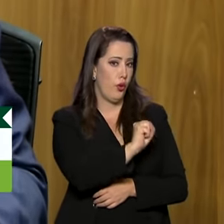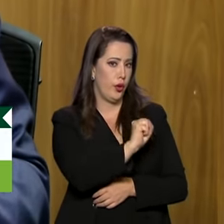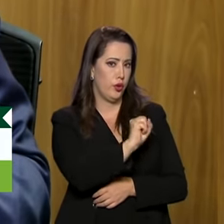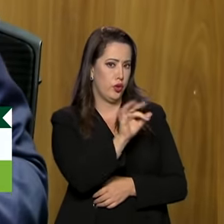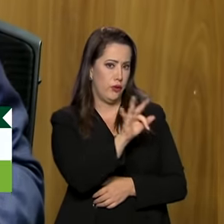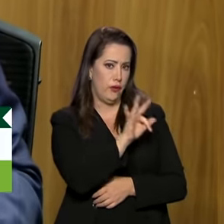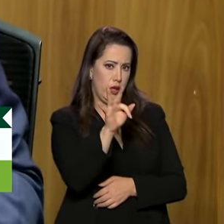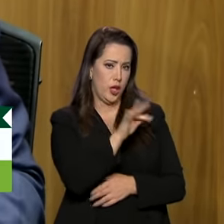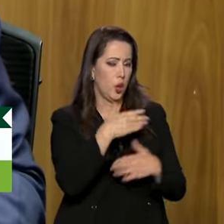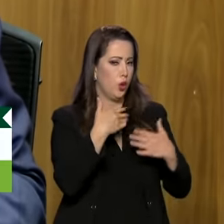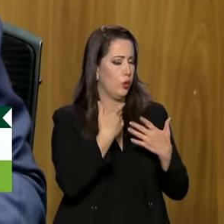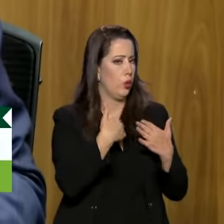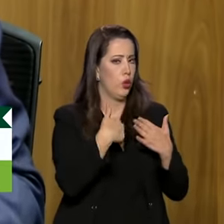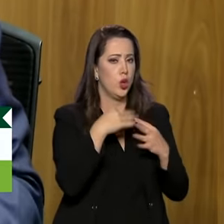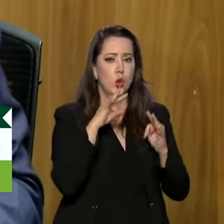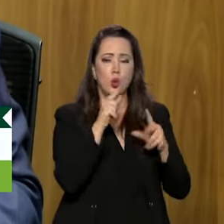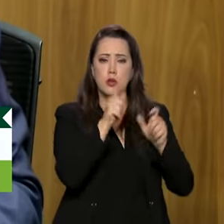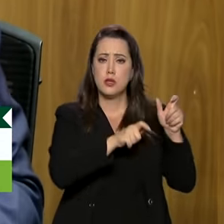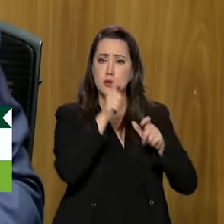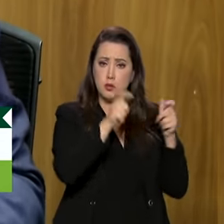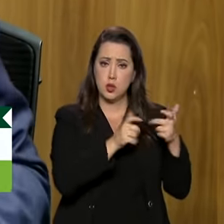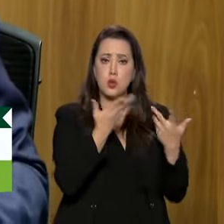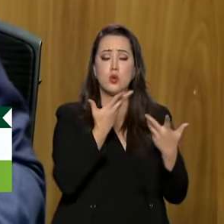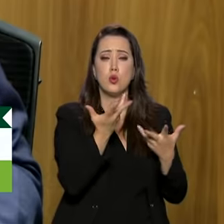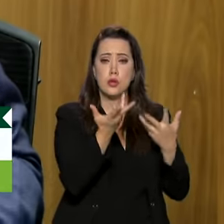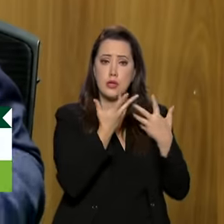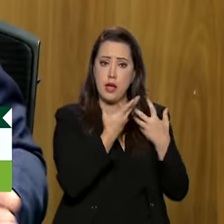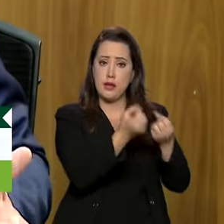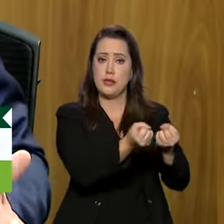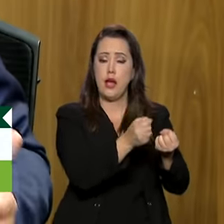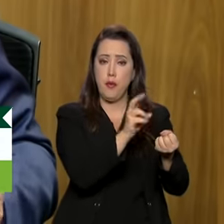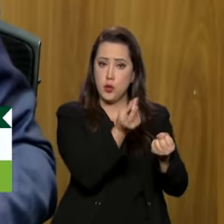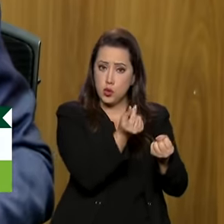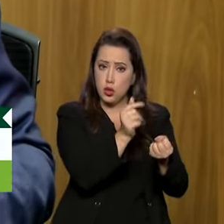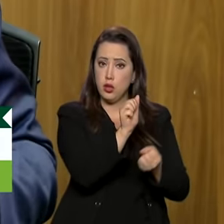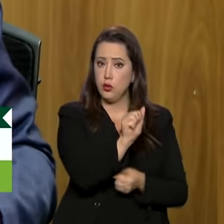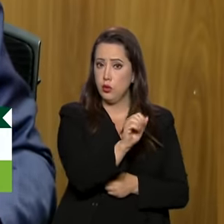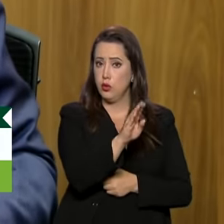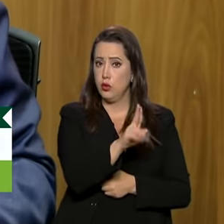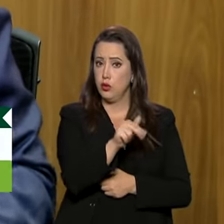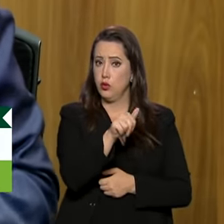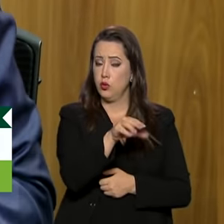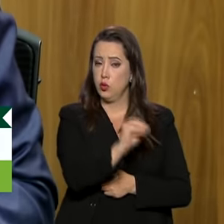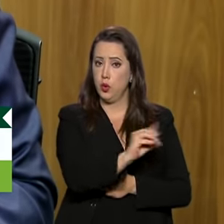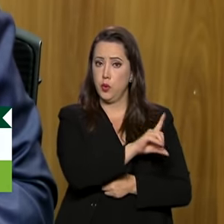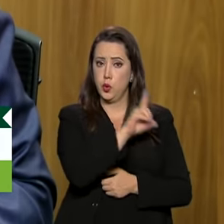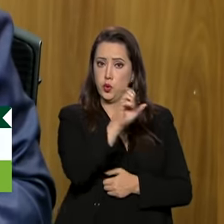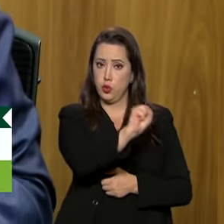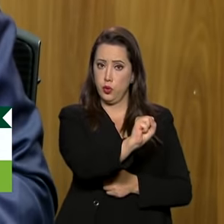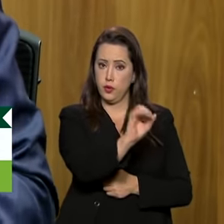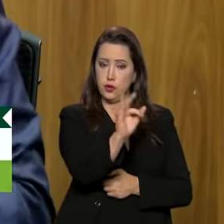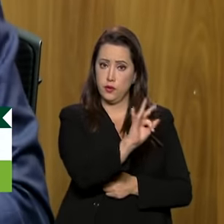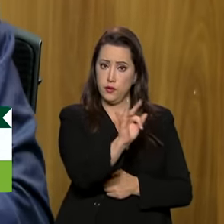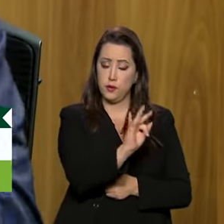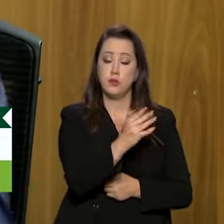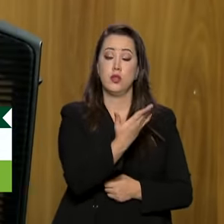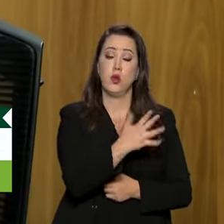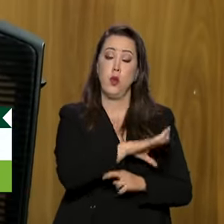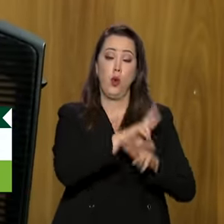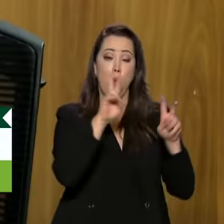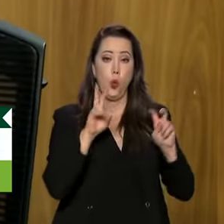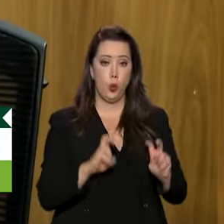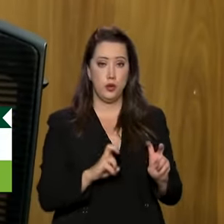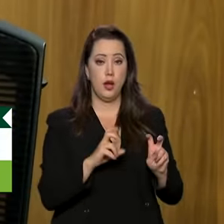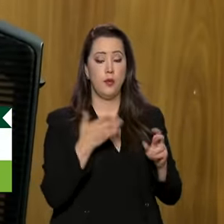de nascimento todas as pessoas receberam poderão receberam o depósito no dia oito de fevereiro em